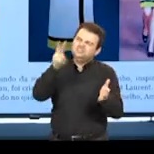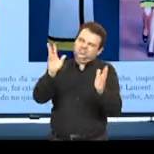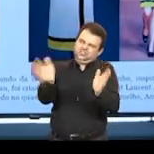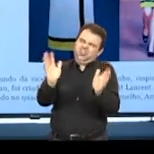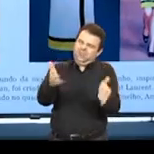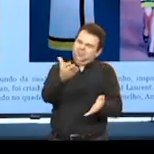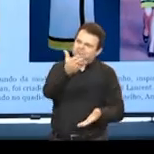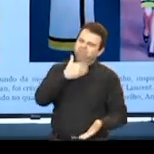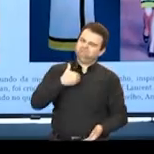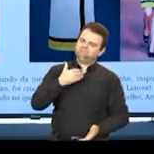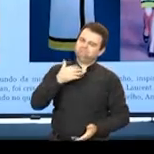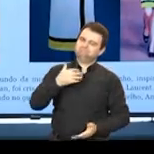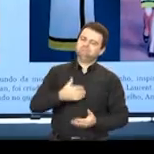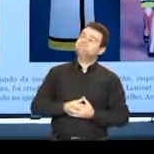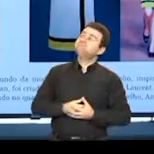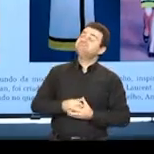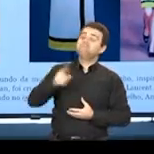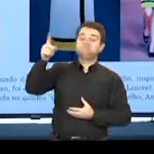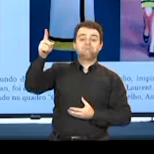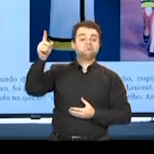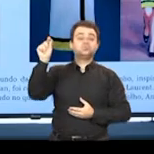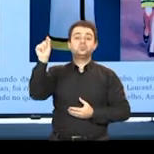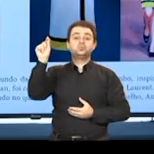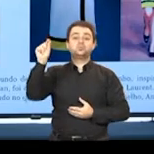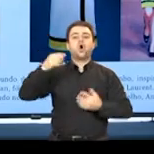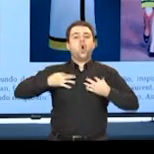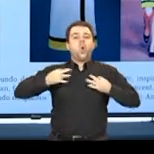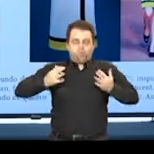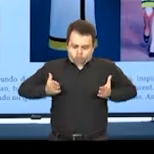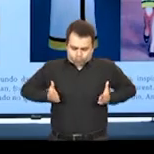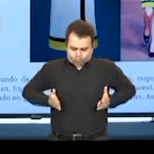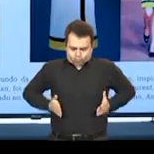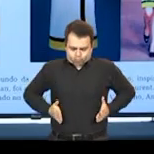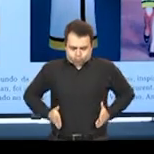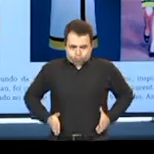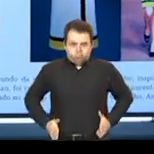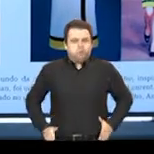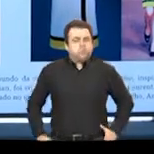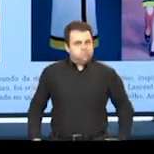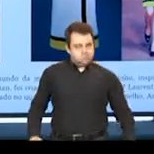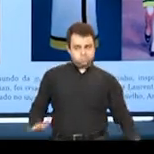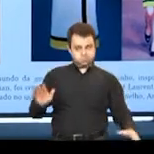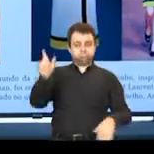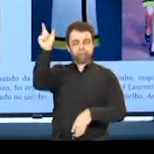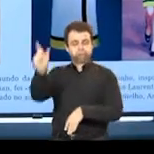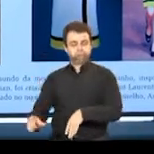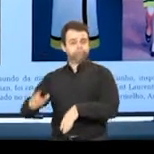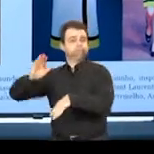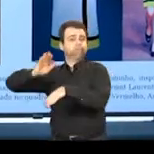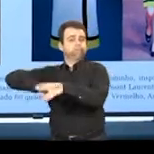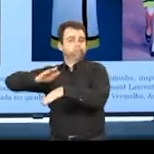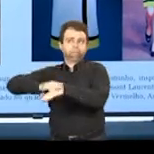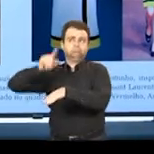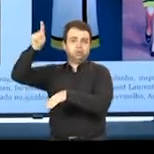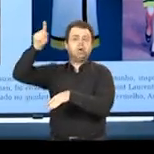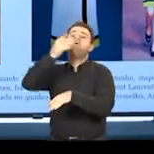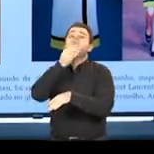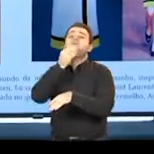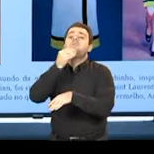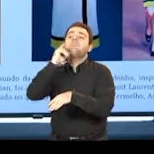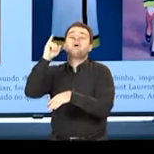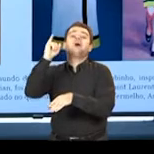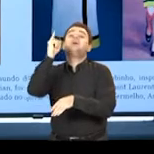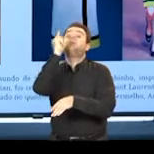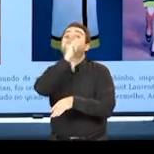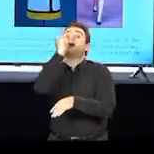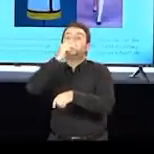Aqui estamos falando do famoso tubinho de um dos mais importantes estilistas italianos, o Yves